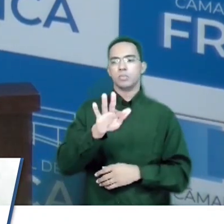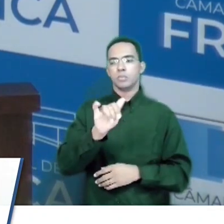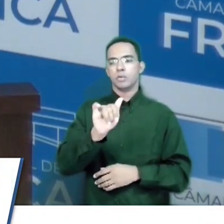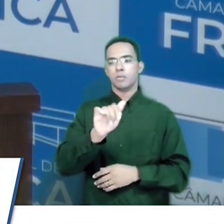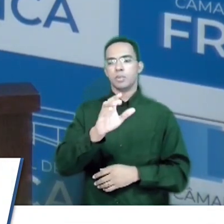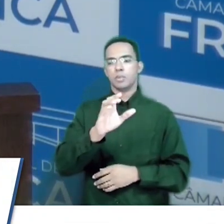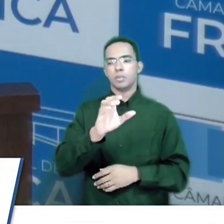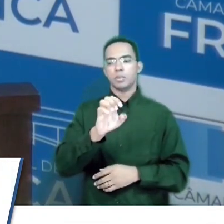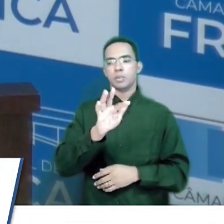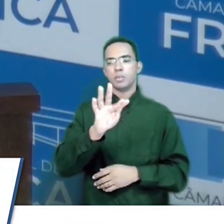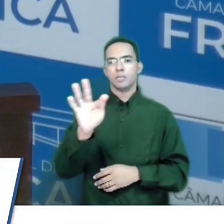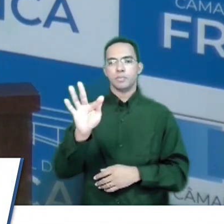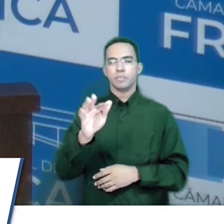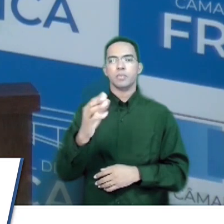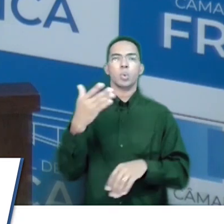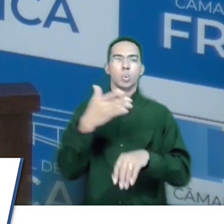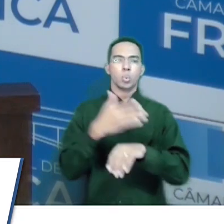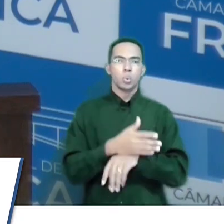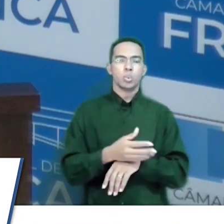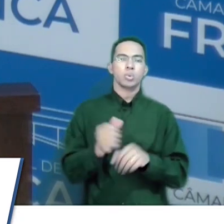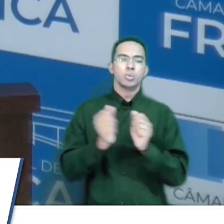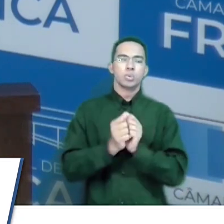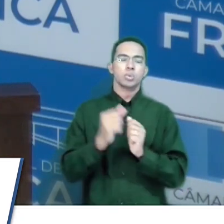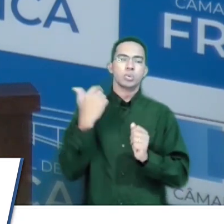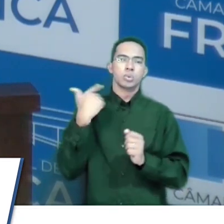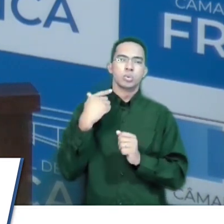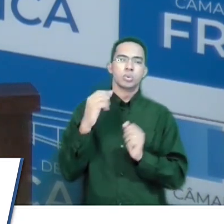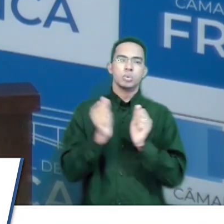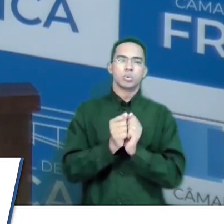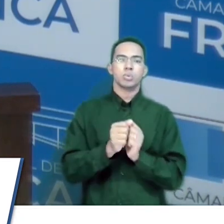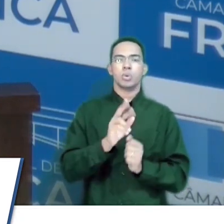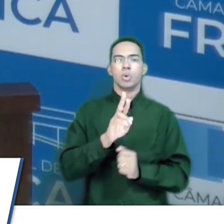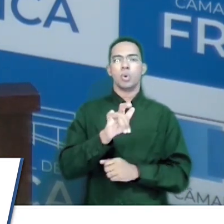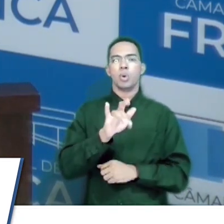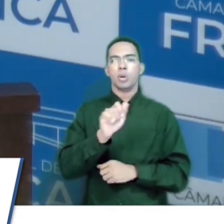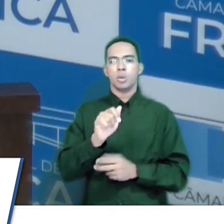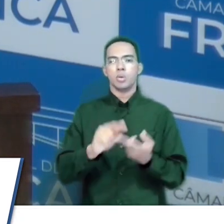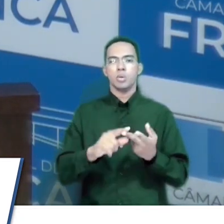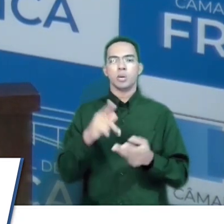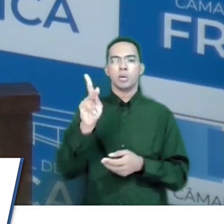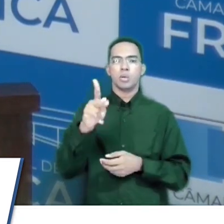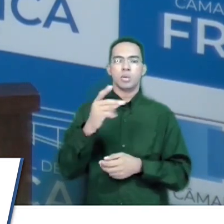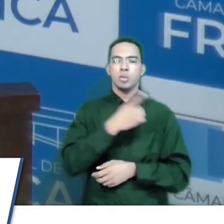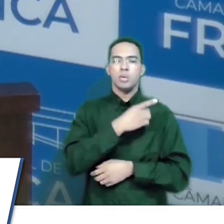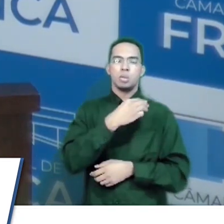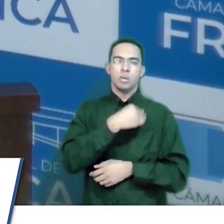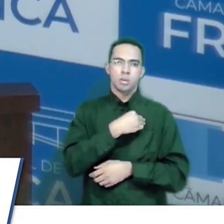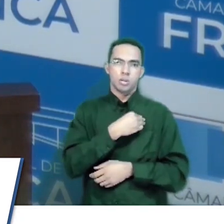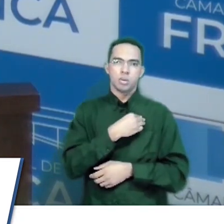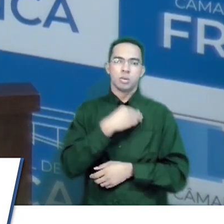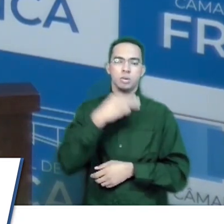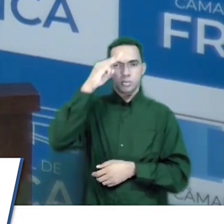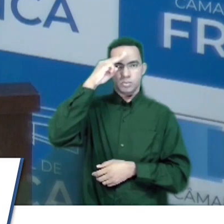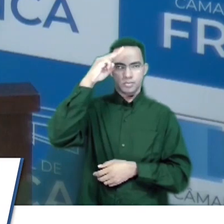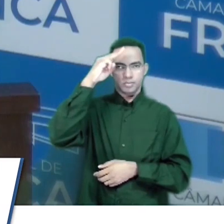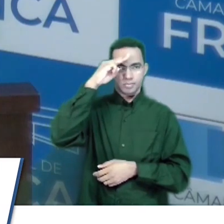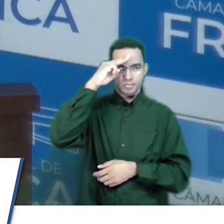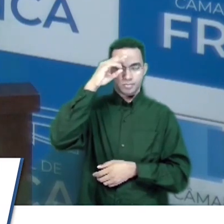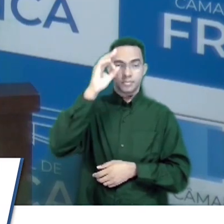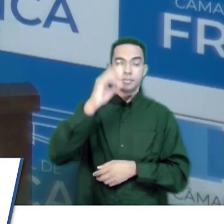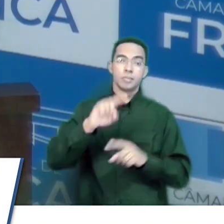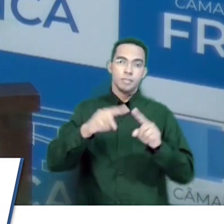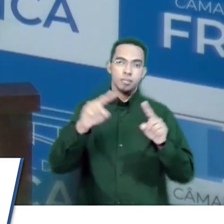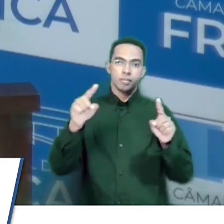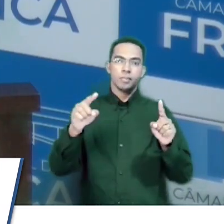estivemos lá, juntamente com a Lurdinha, o vereador Ronaldo, Cacá, Della Mota, vereador Marcelo Tide. Mas isso é uma